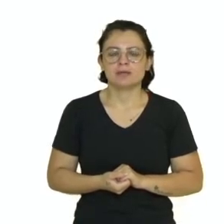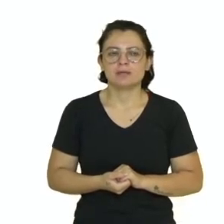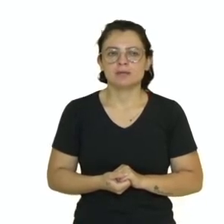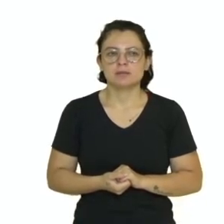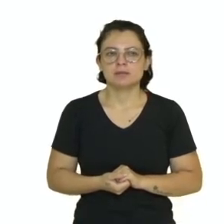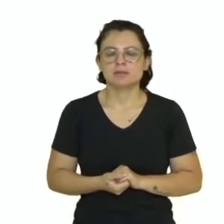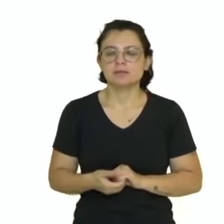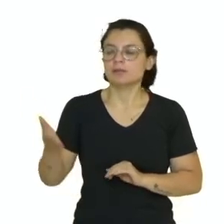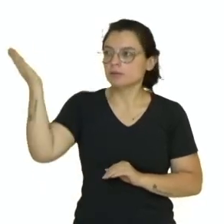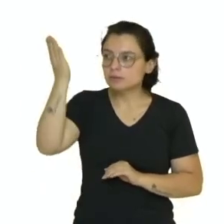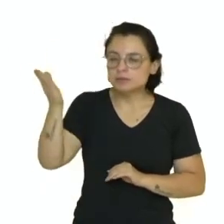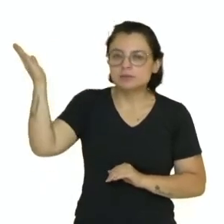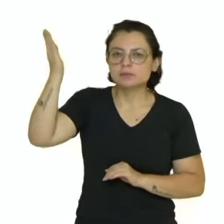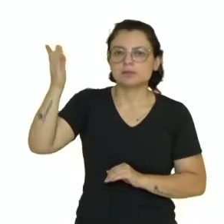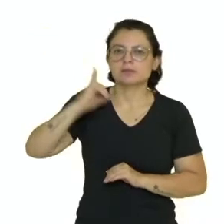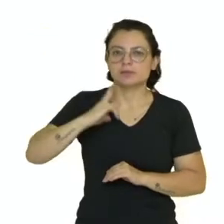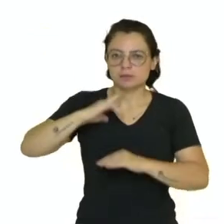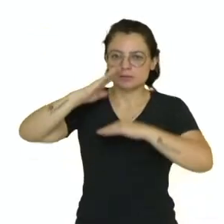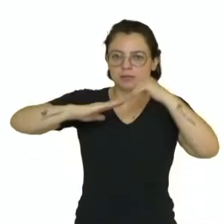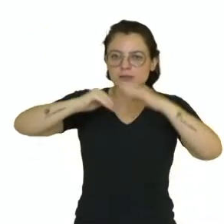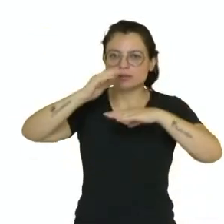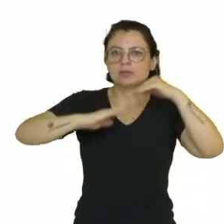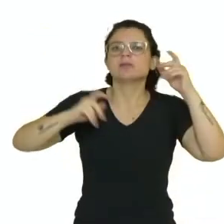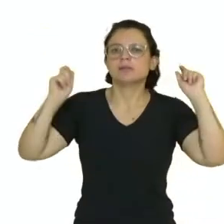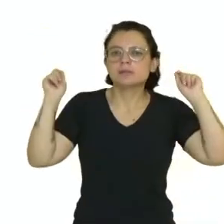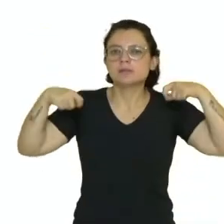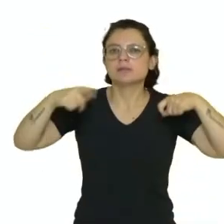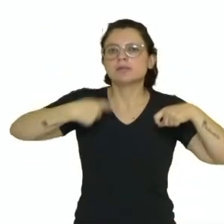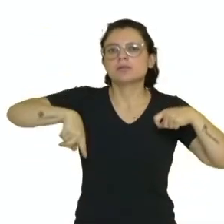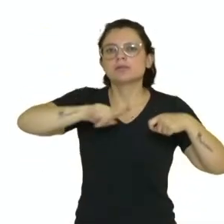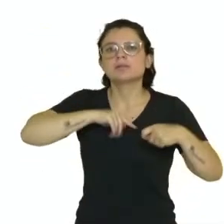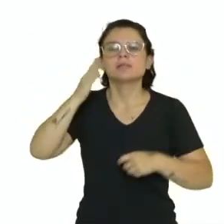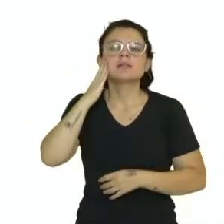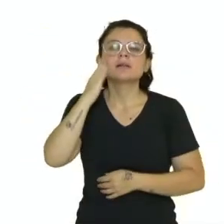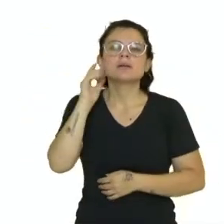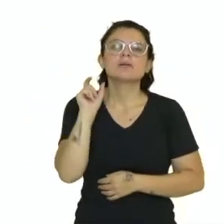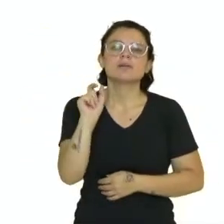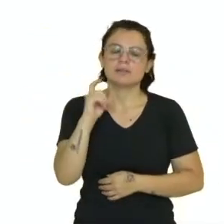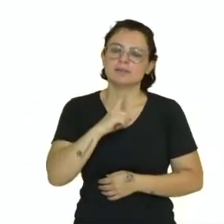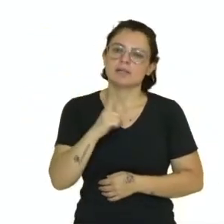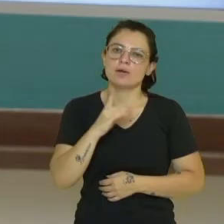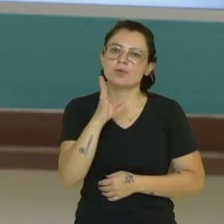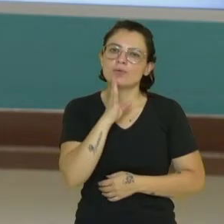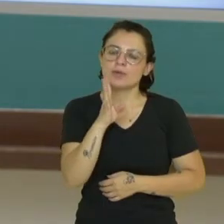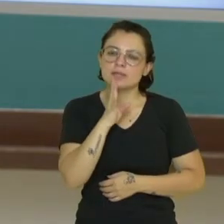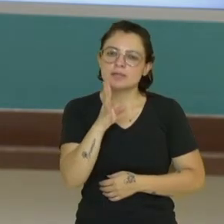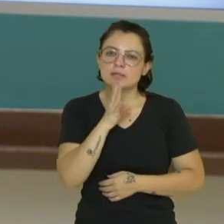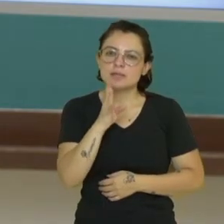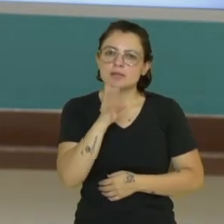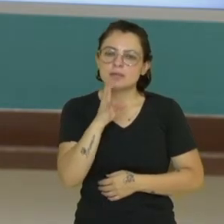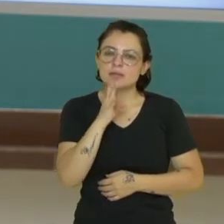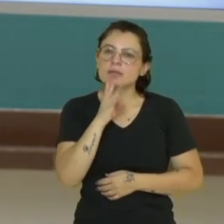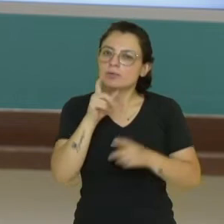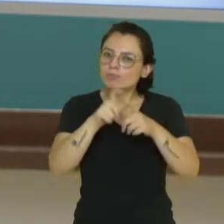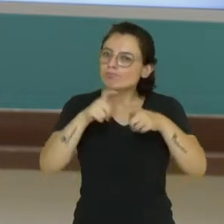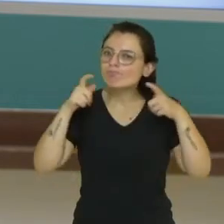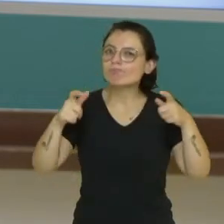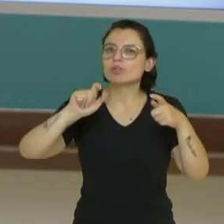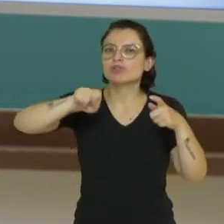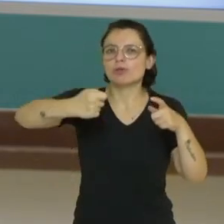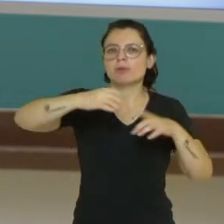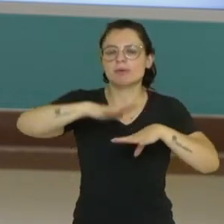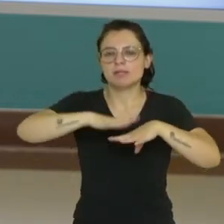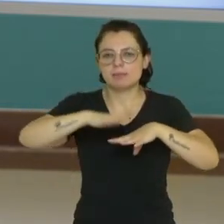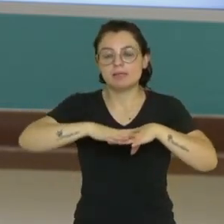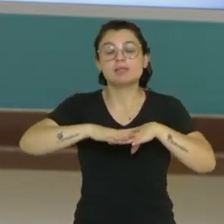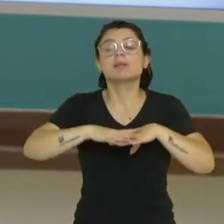a partir dessas construções, é possível então entender que eles tinham conhecimento, um grande conhecimento da matemática, para